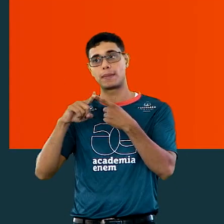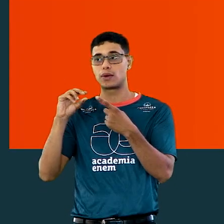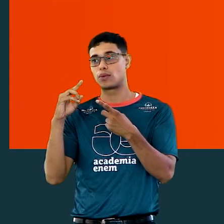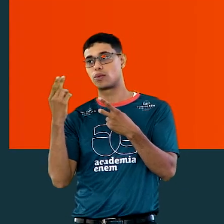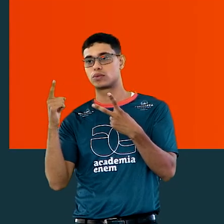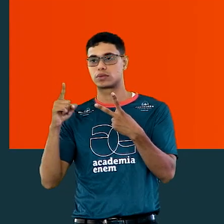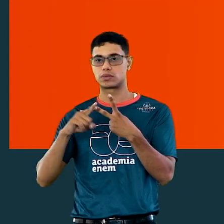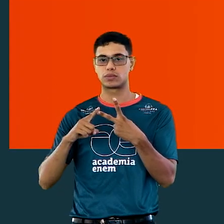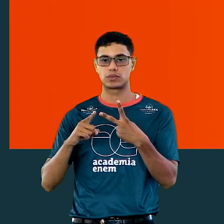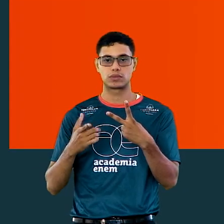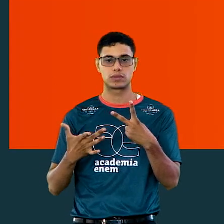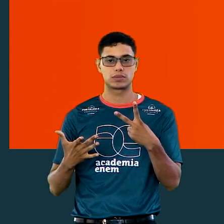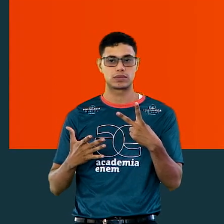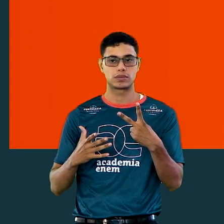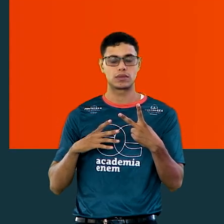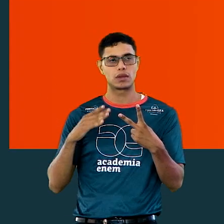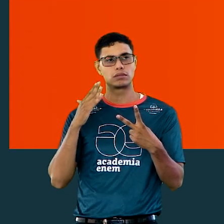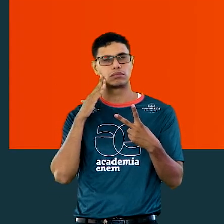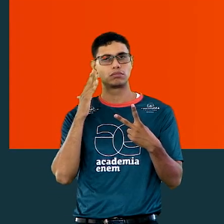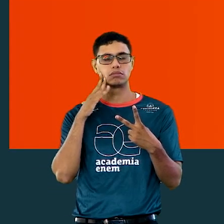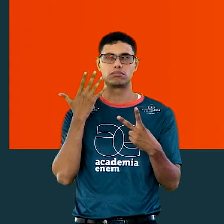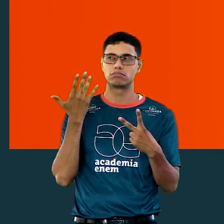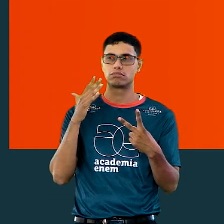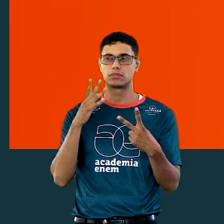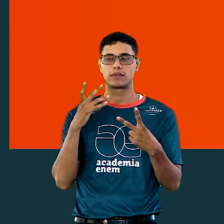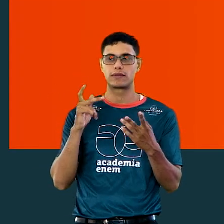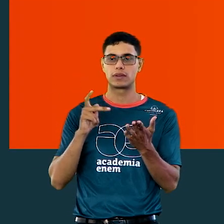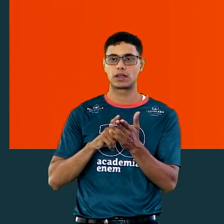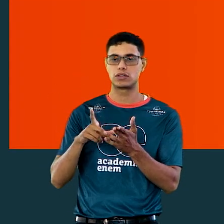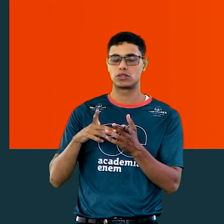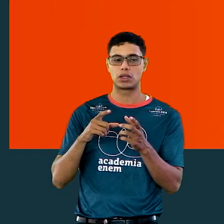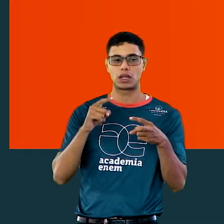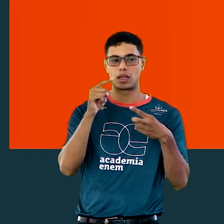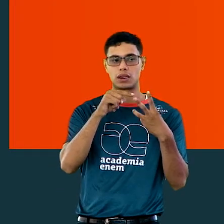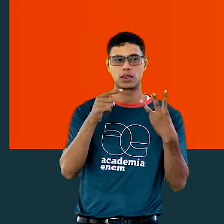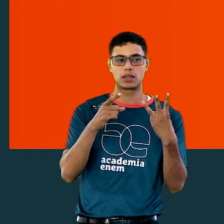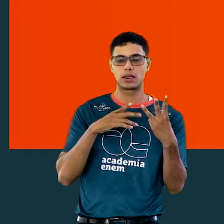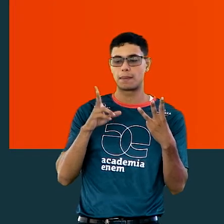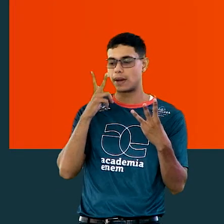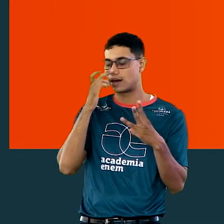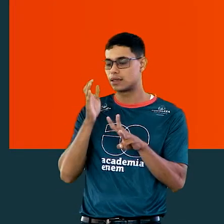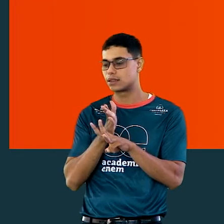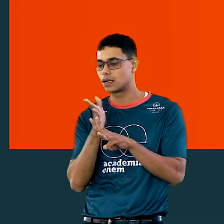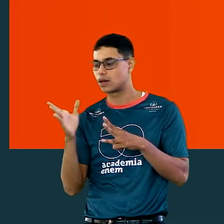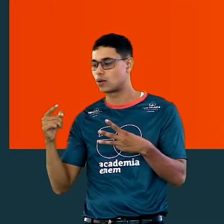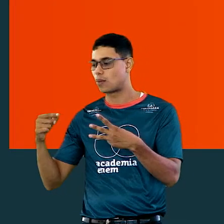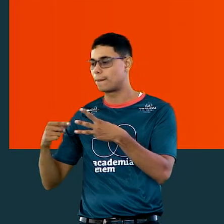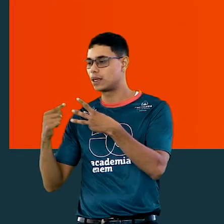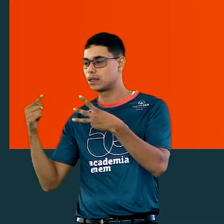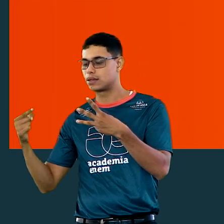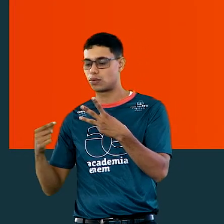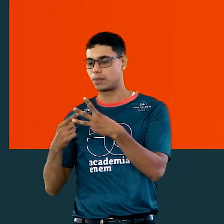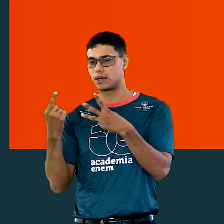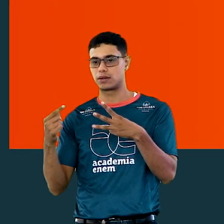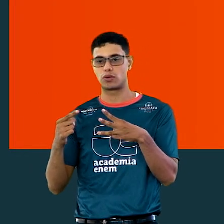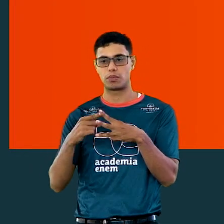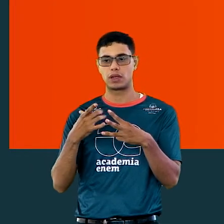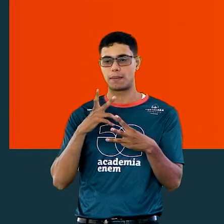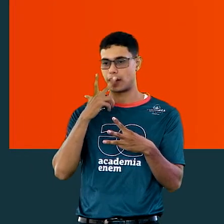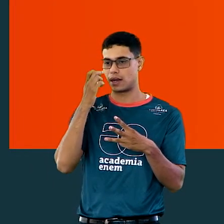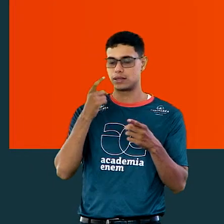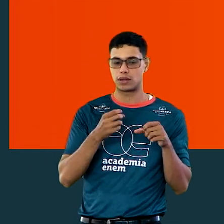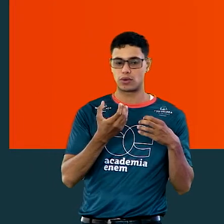segunda? Ah, professor, eu escolho de acordo com quem for constante para diminuir